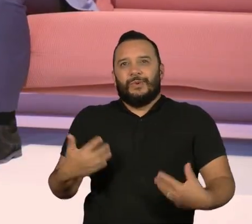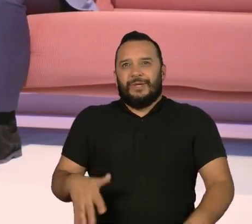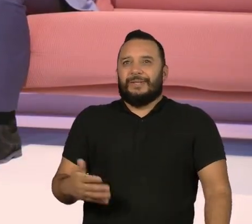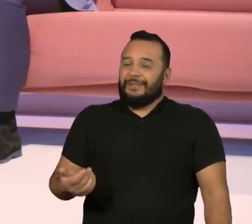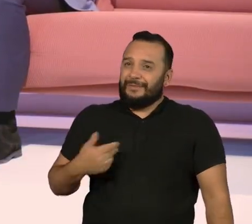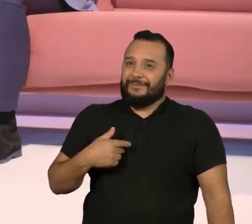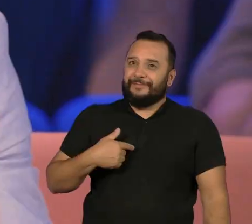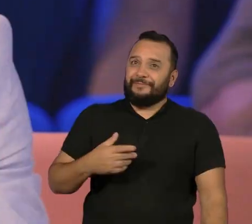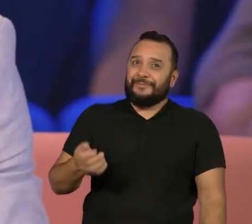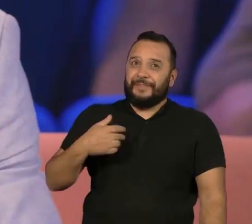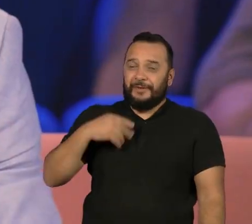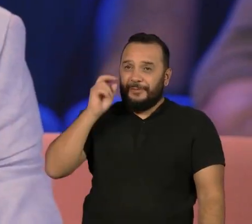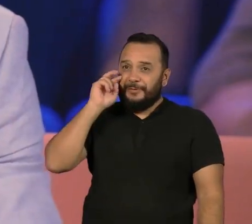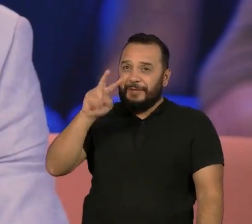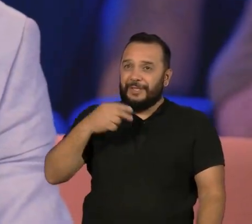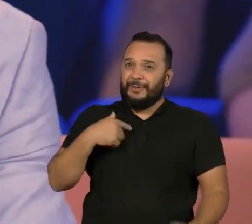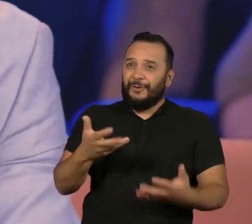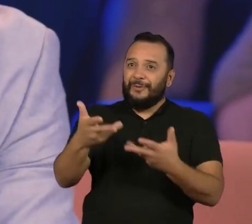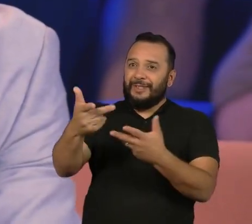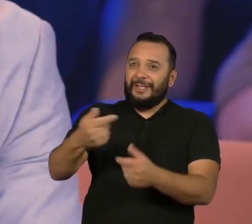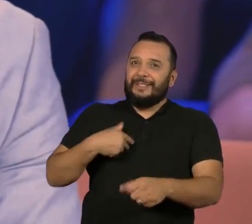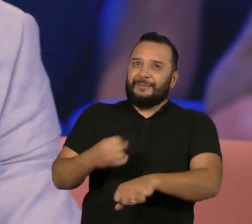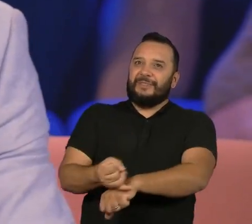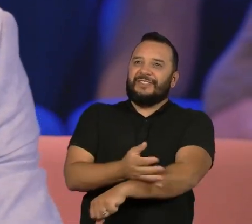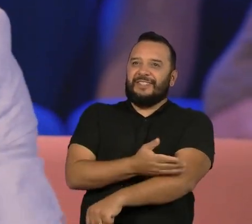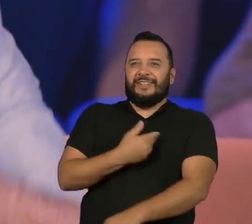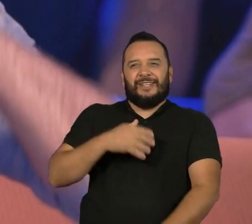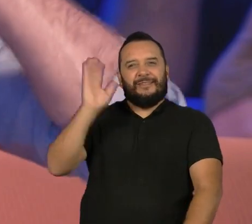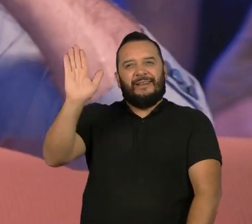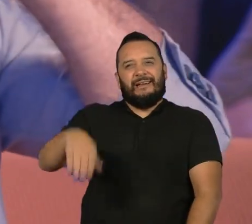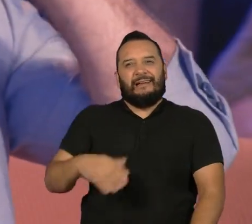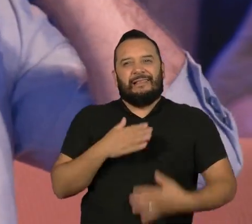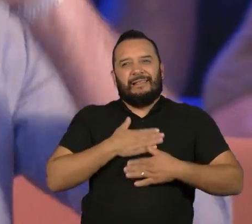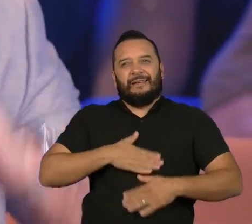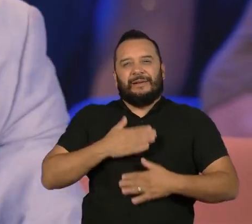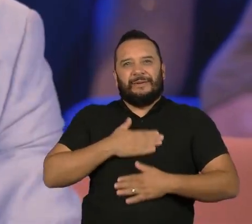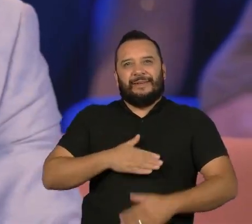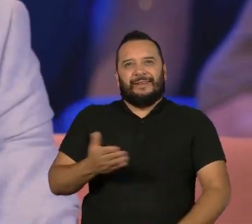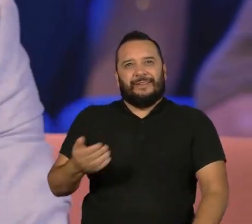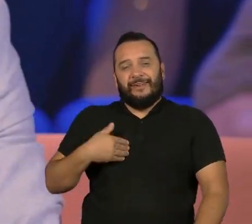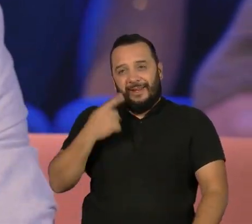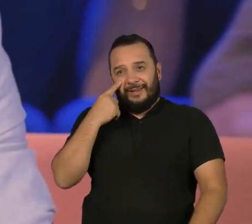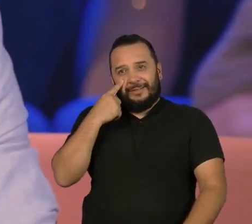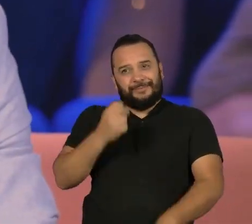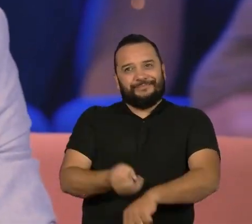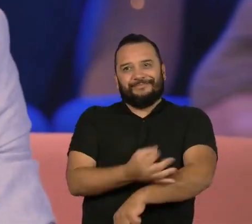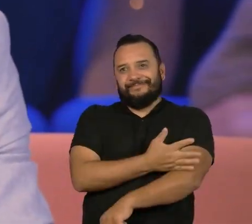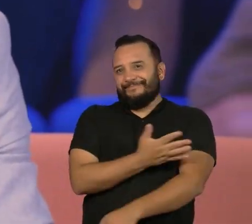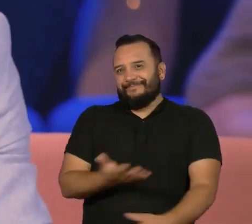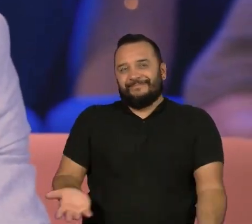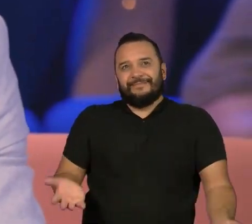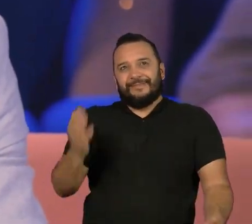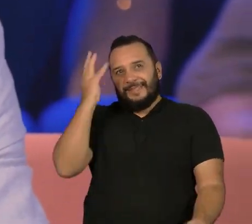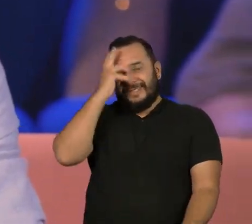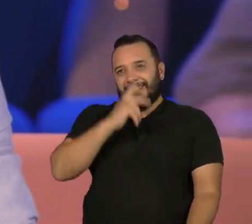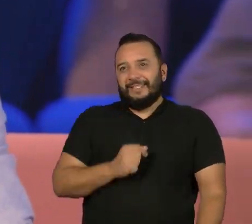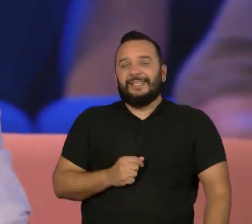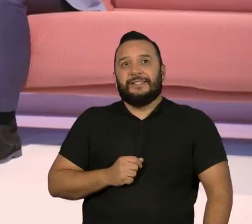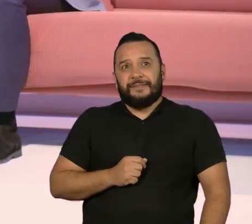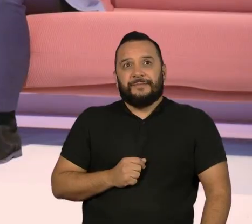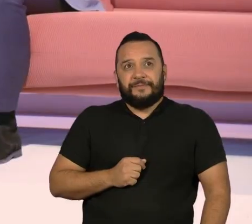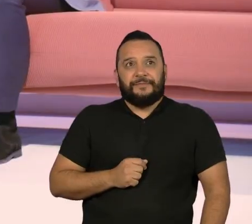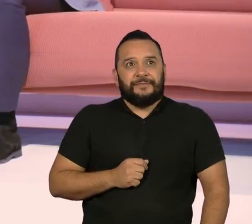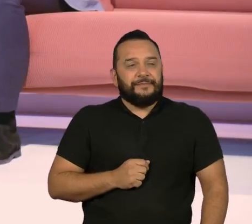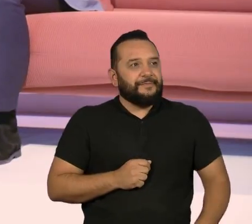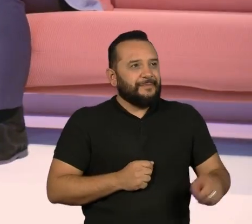Eu sempre vejo aqui o convidado se emocionando, eu falo, gente, tranquilo, agora olha eu aqui. Poxa, que lindo, você sabe... O que é